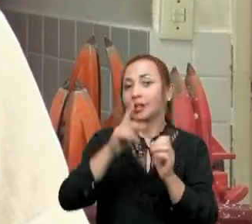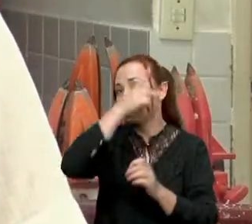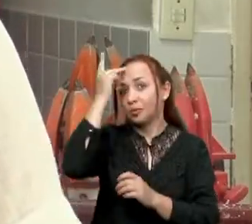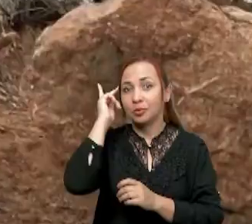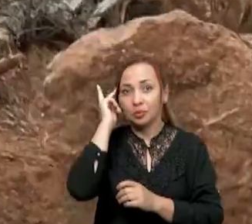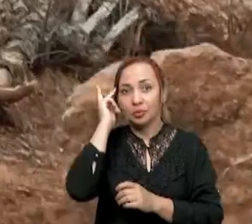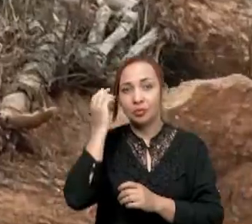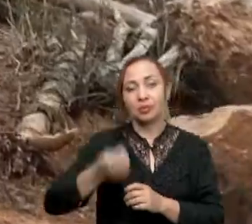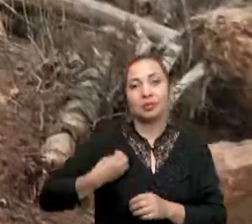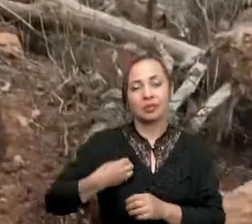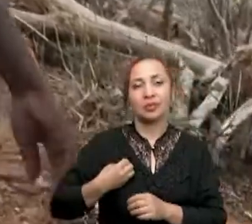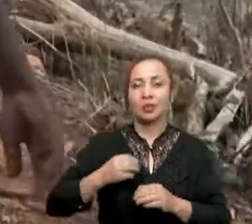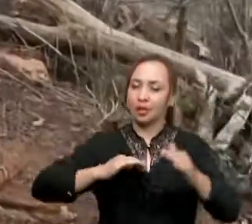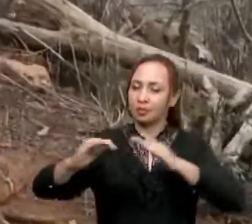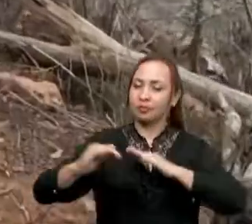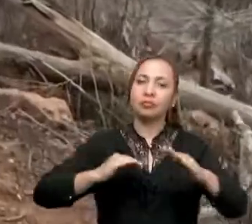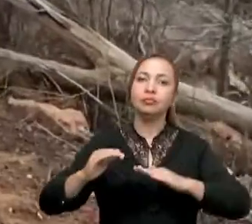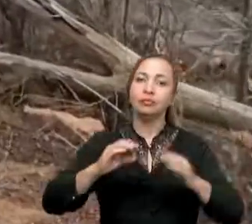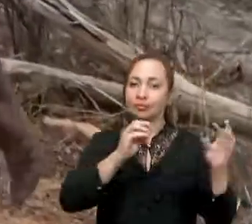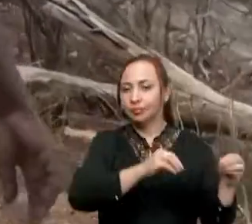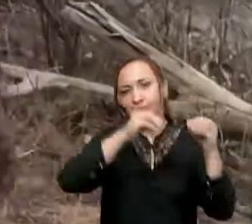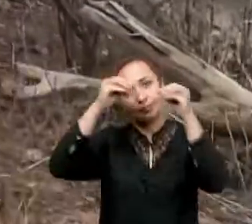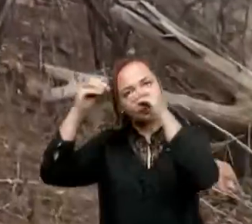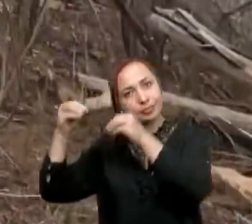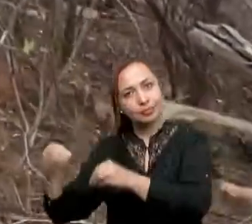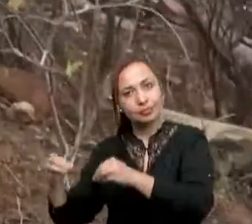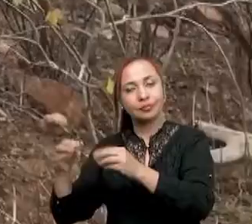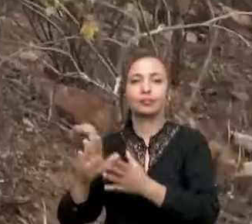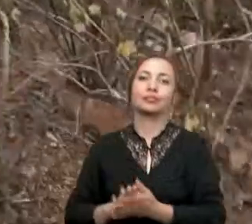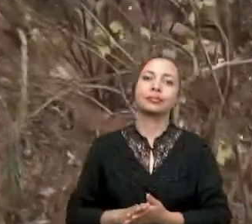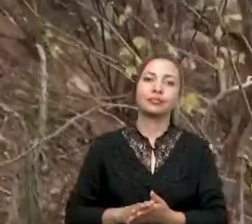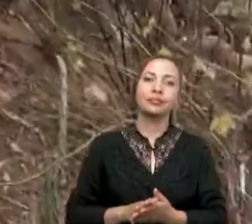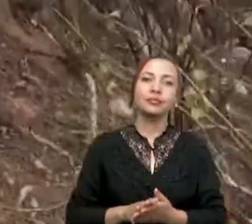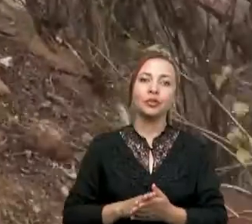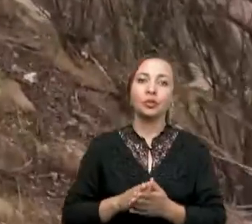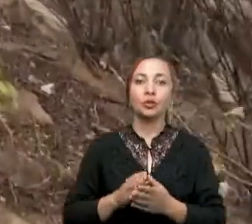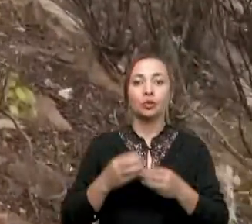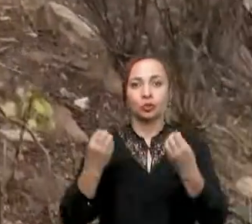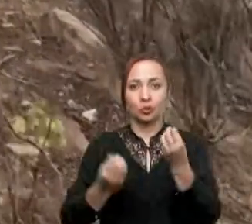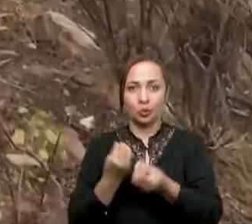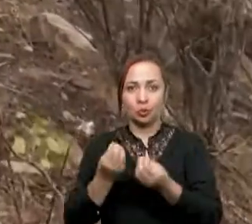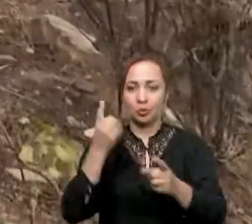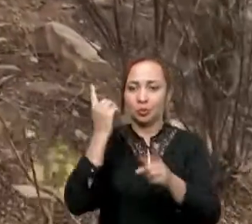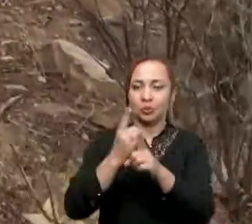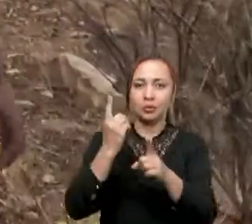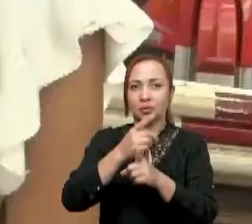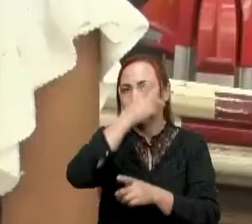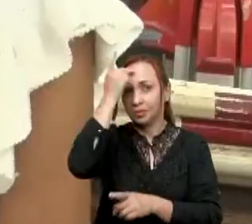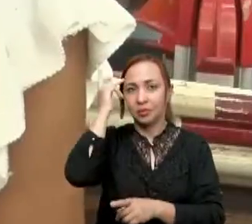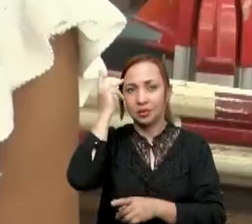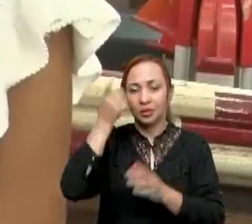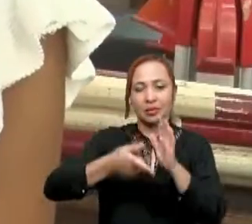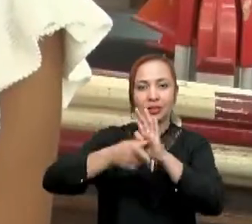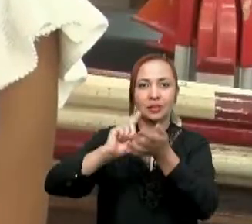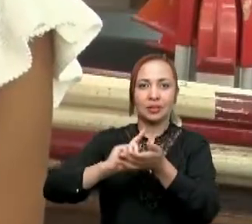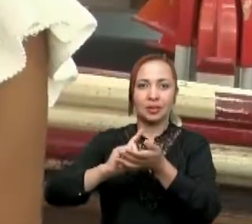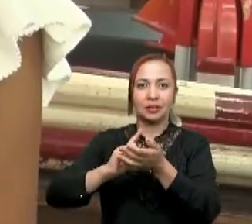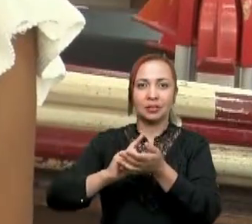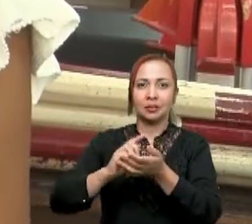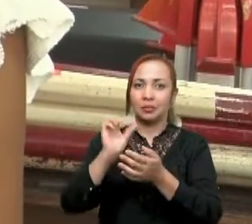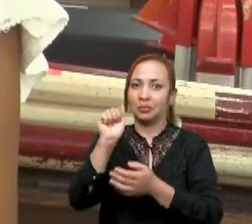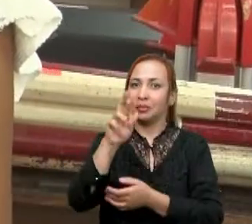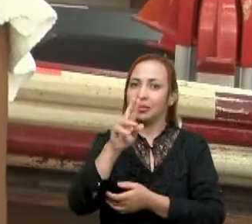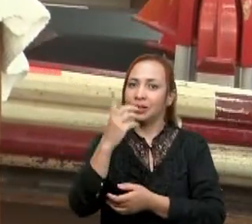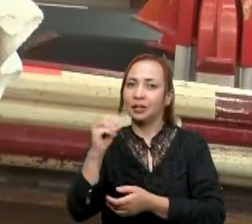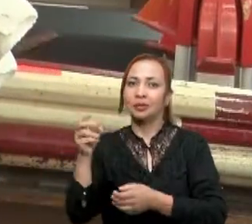aos direitos das pessoas estejam em movimento visual que sim né no sentido de encontrar as pessoas antes de ir para